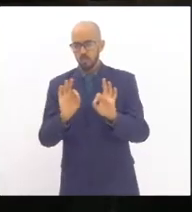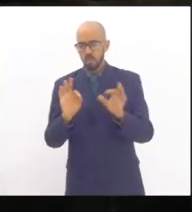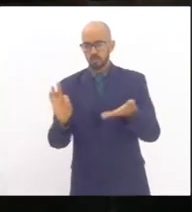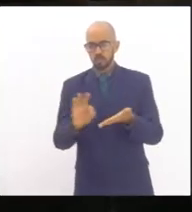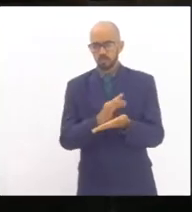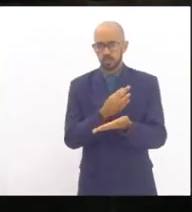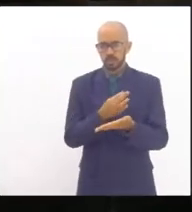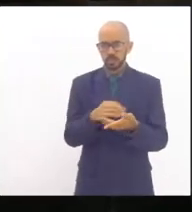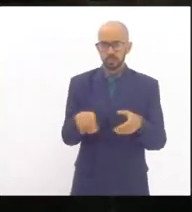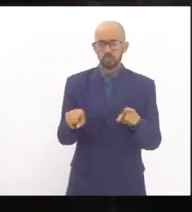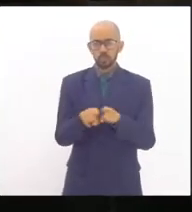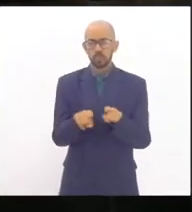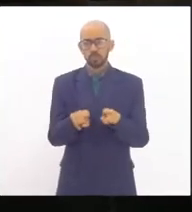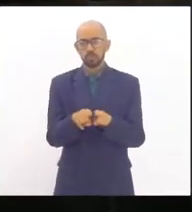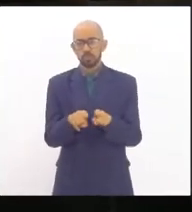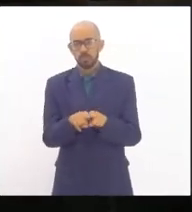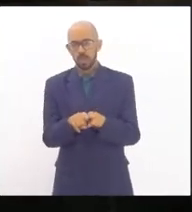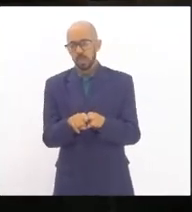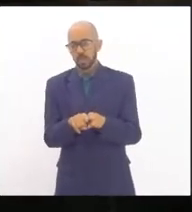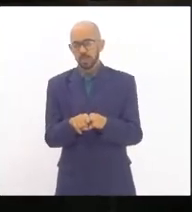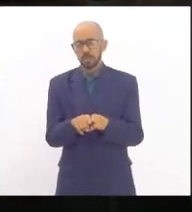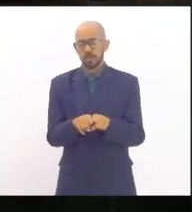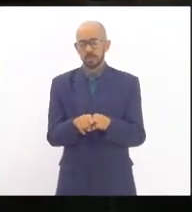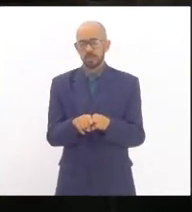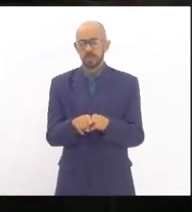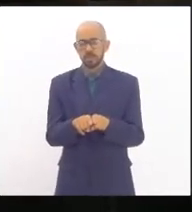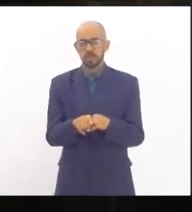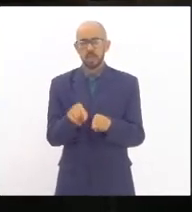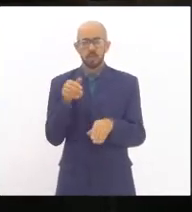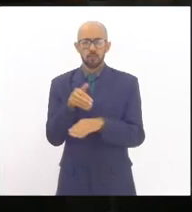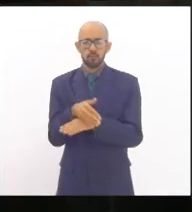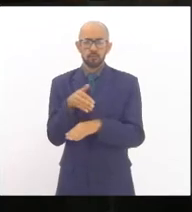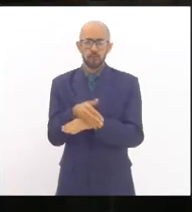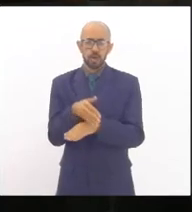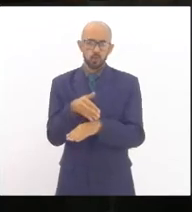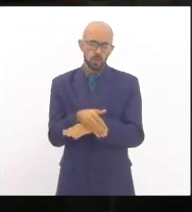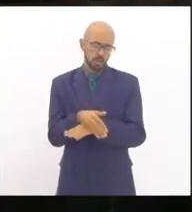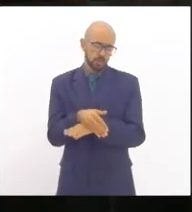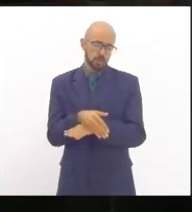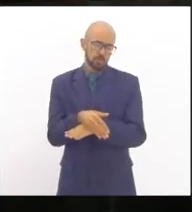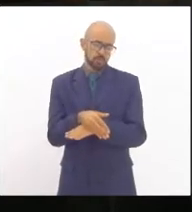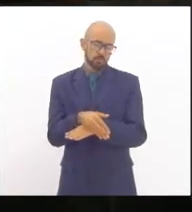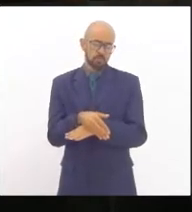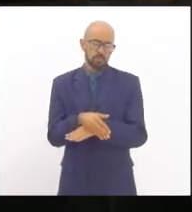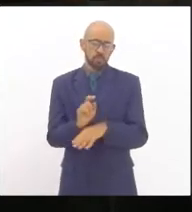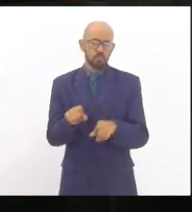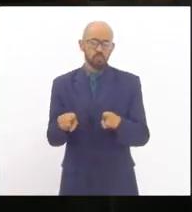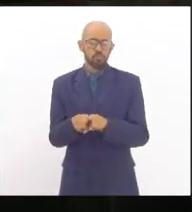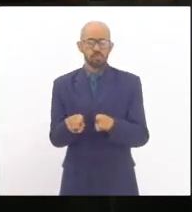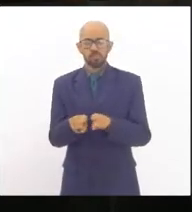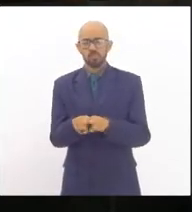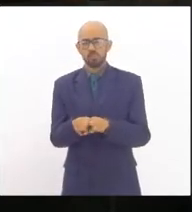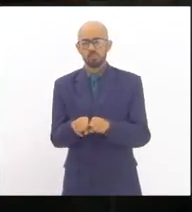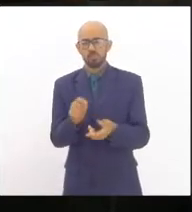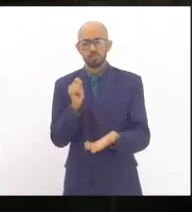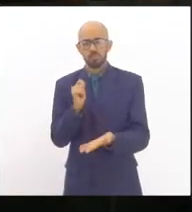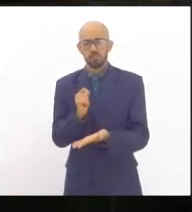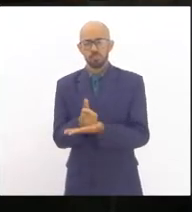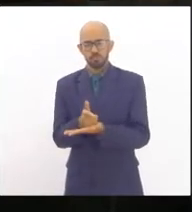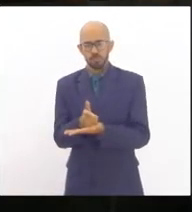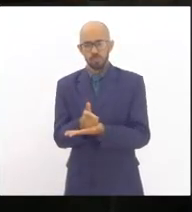e muito tempo e muito menos quanto à frequência de seta e até mesmo os